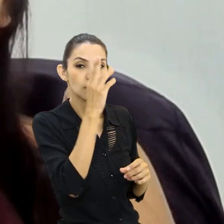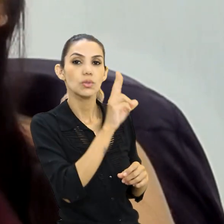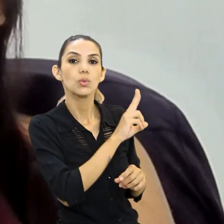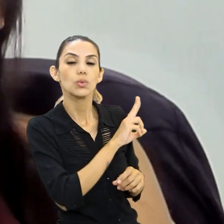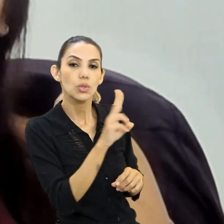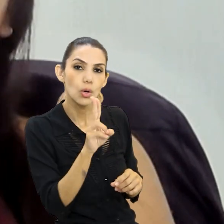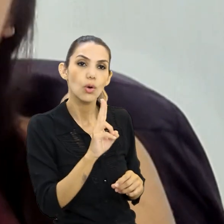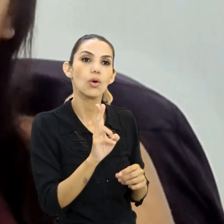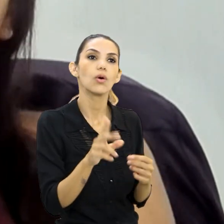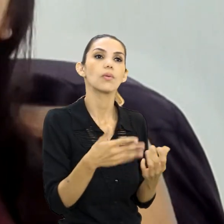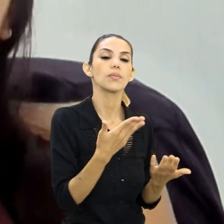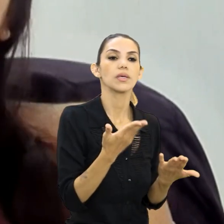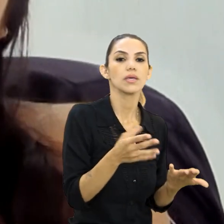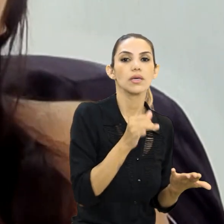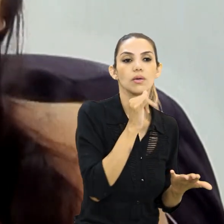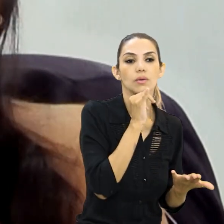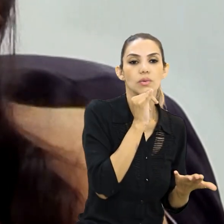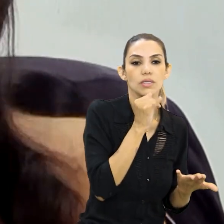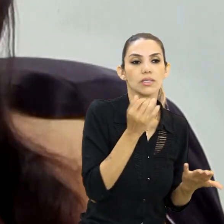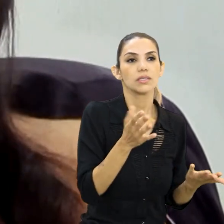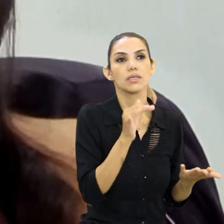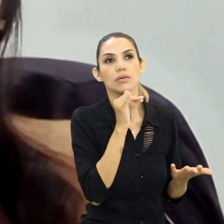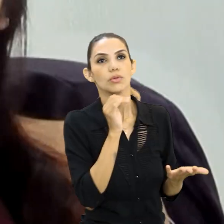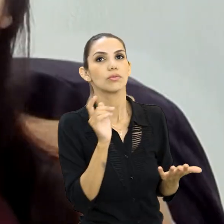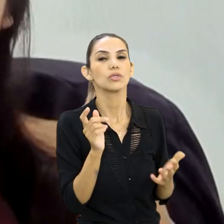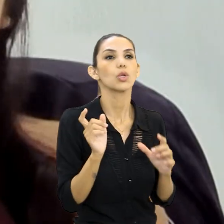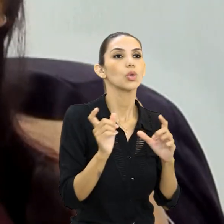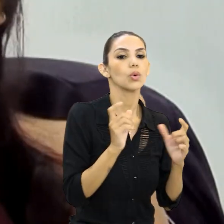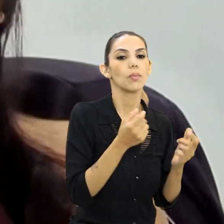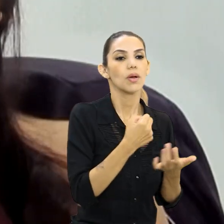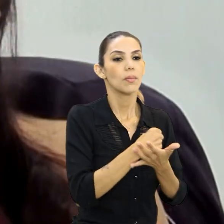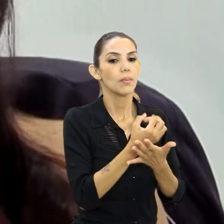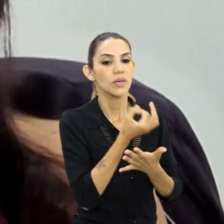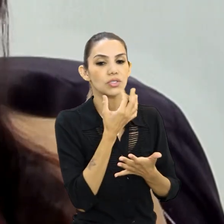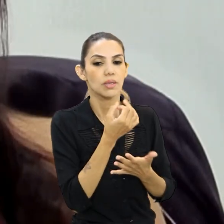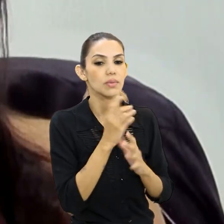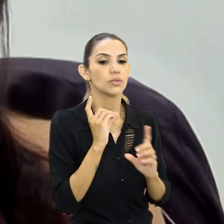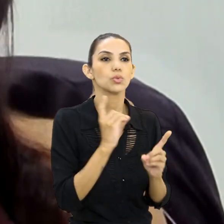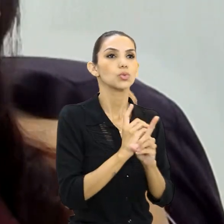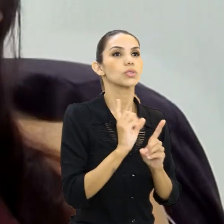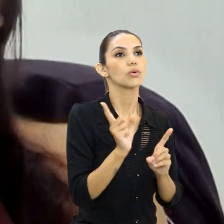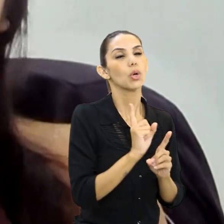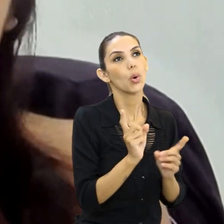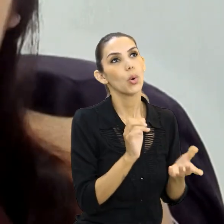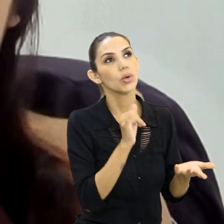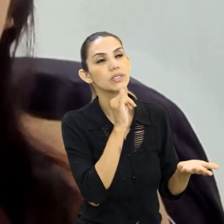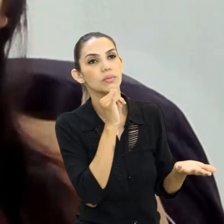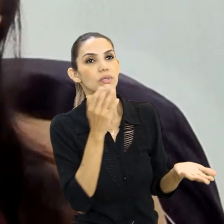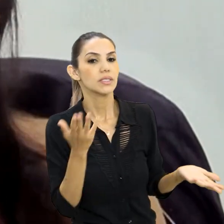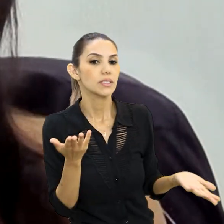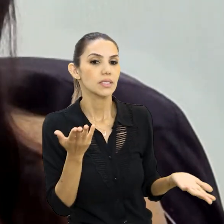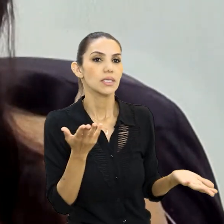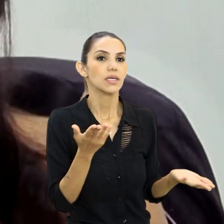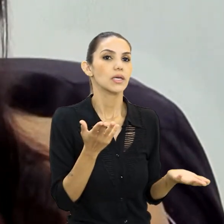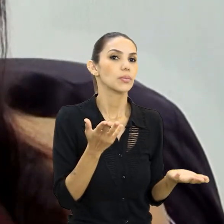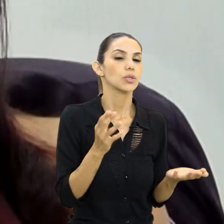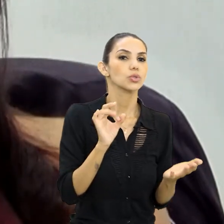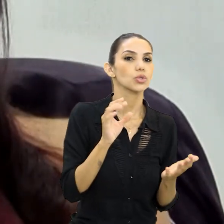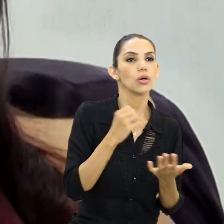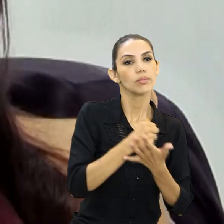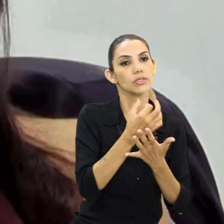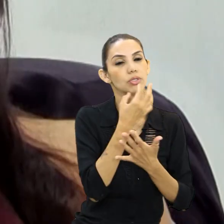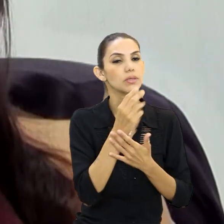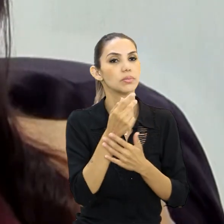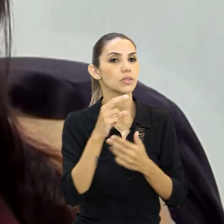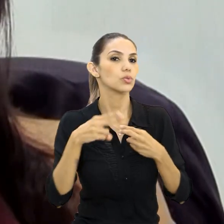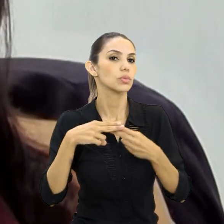conseguindo atingir, o que muitas vezes não tem no mercado, porque a gente está falando de uma formulação que foi feita só para humanos e não tem uma formulação veterinária. Então,